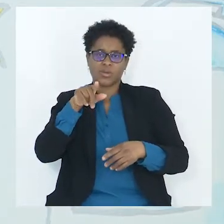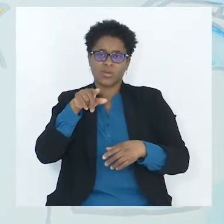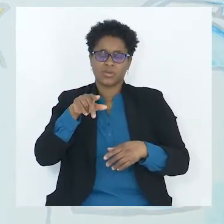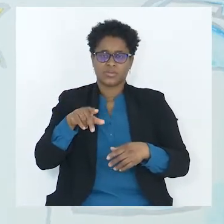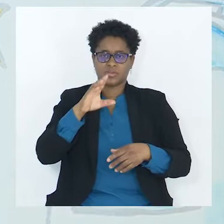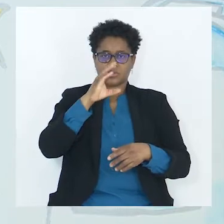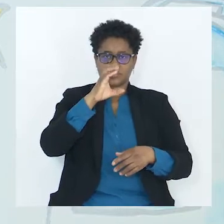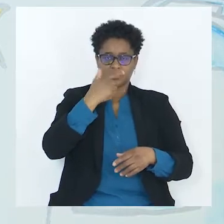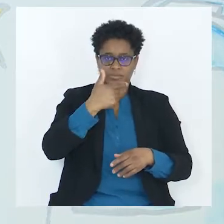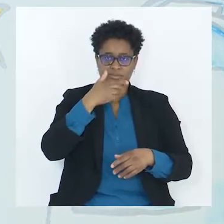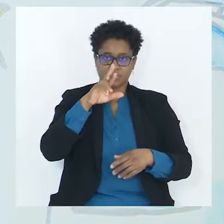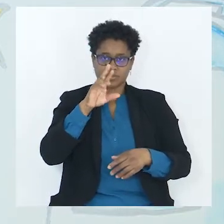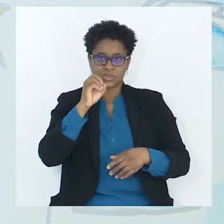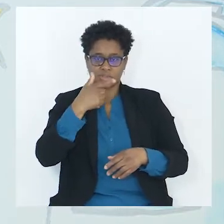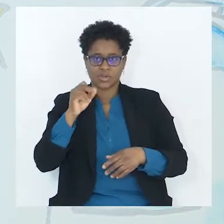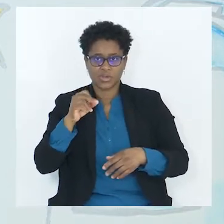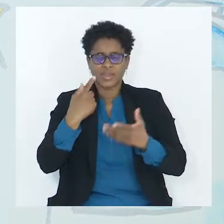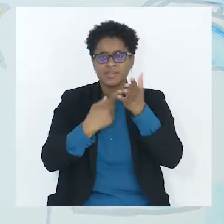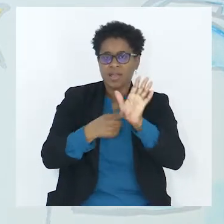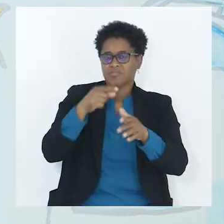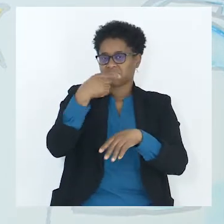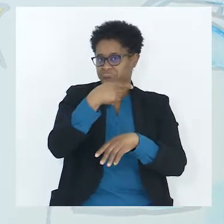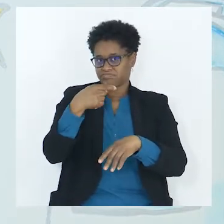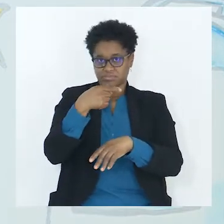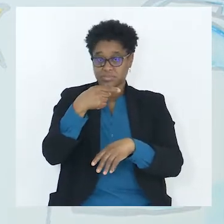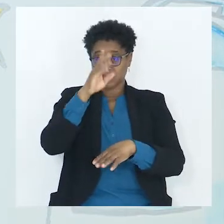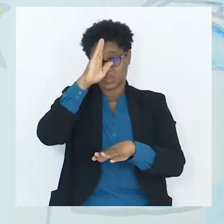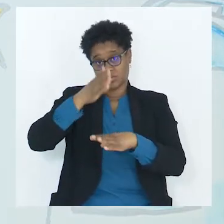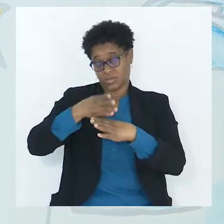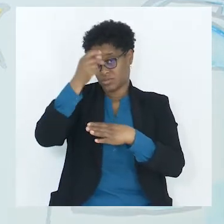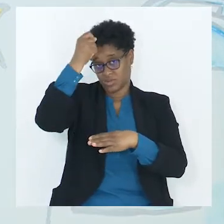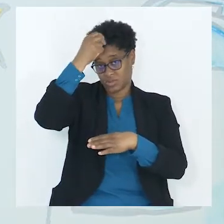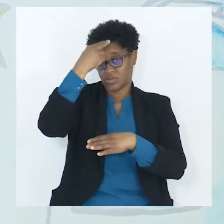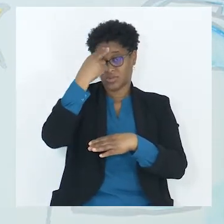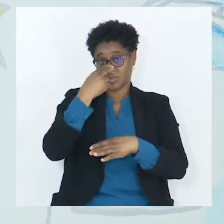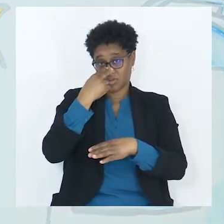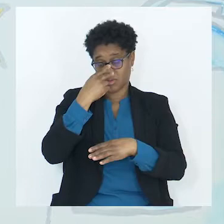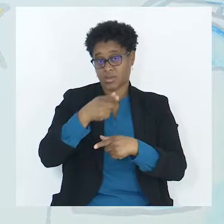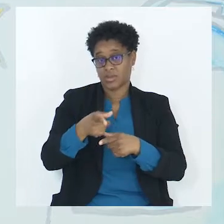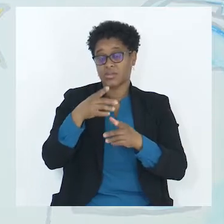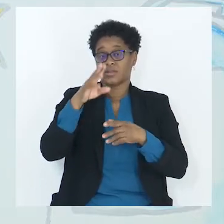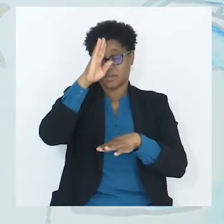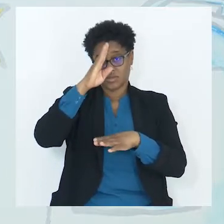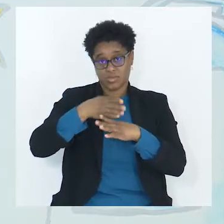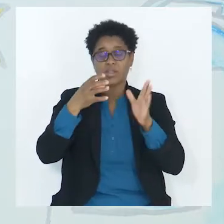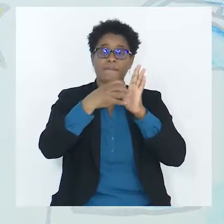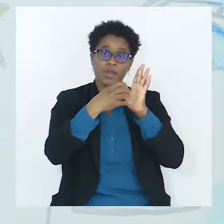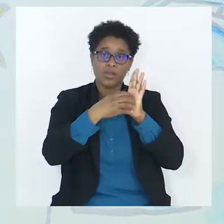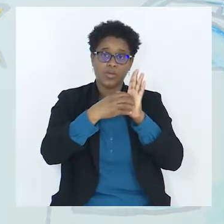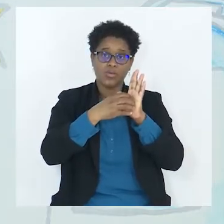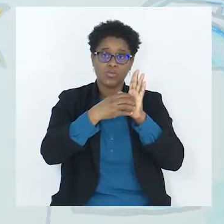exemplo negativo de facto histórico. Ou seja, um facto que marcou